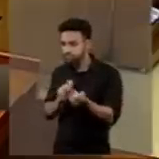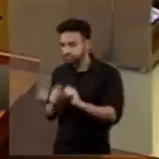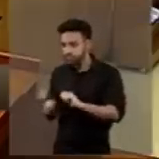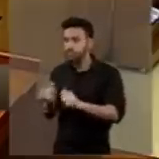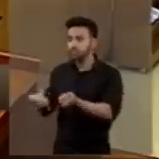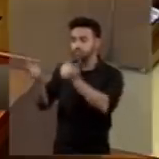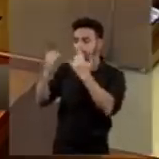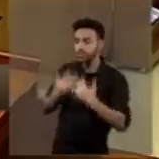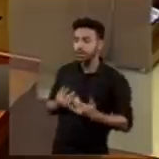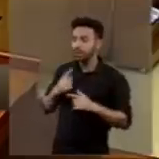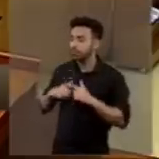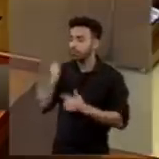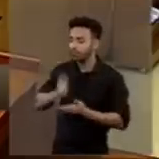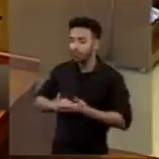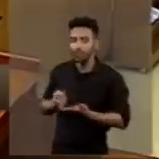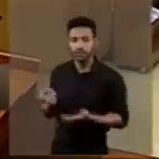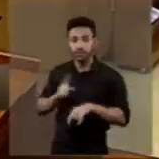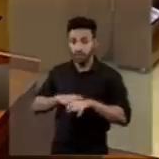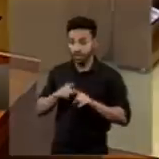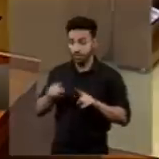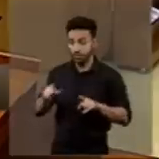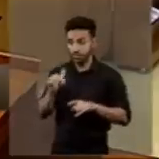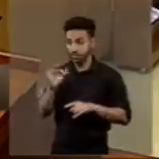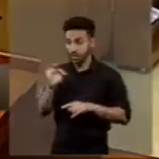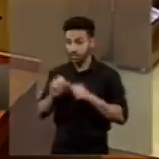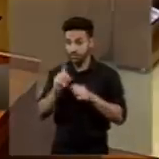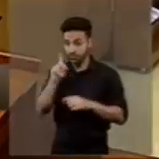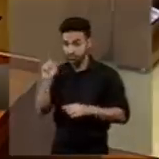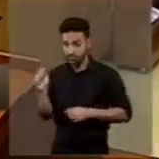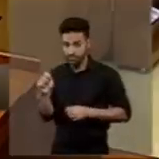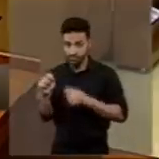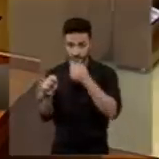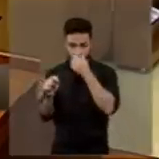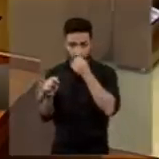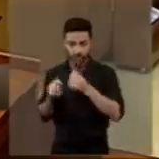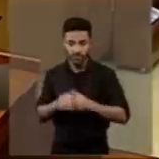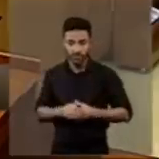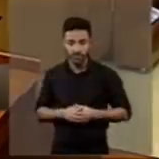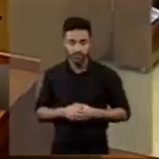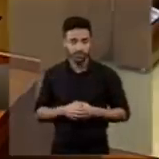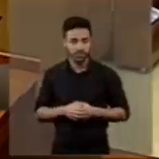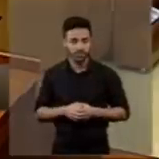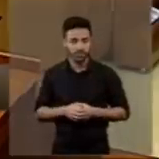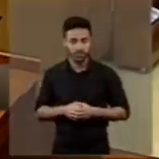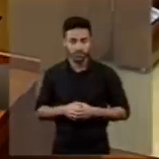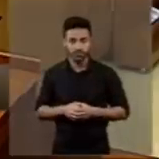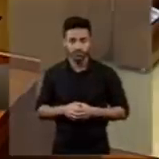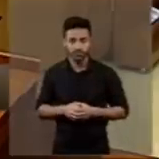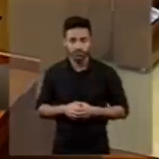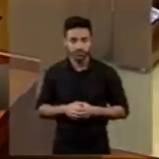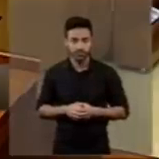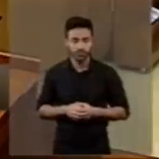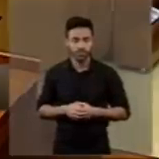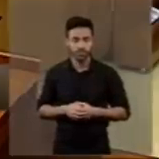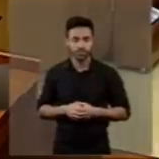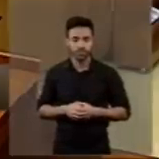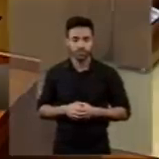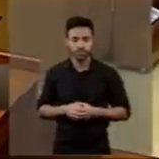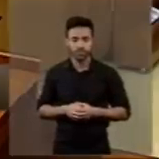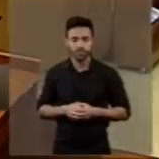e provas cabíveis no prazo de 10 dias. Mesmo depois de vários